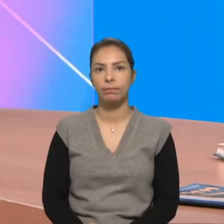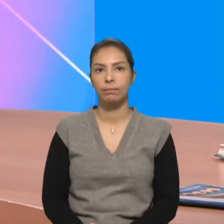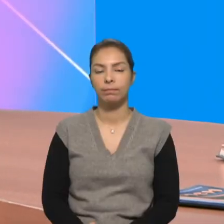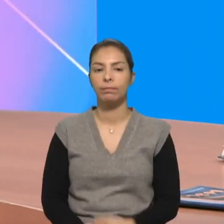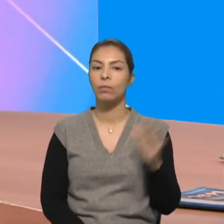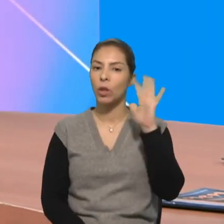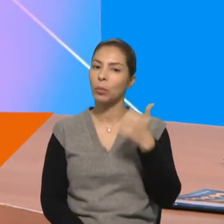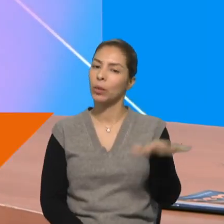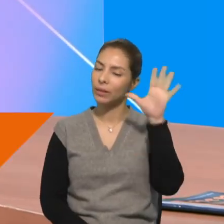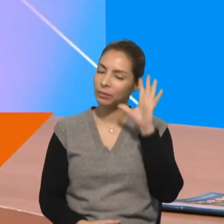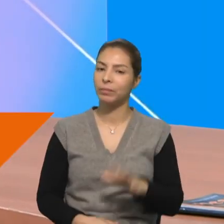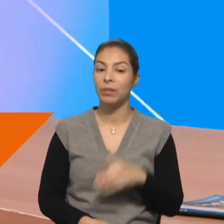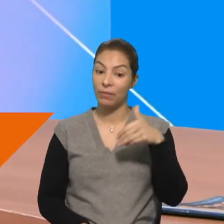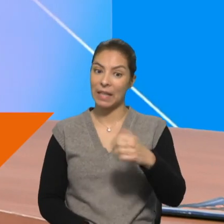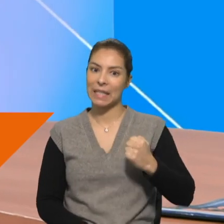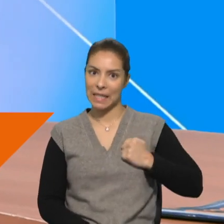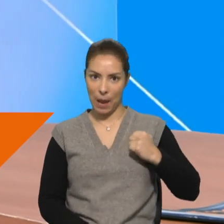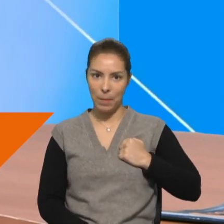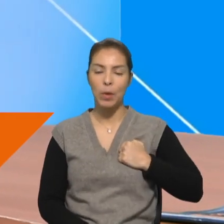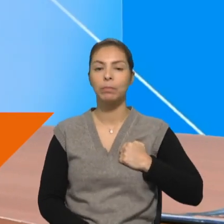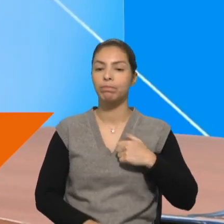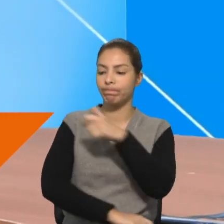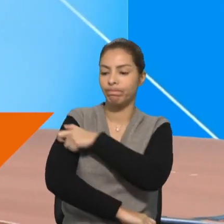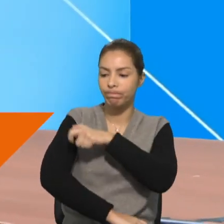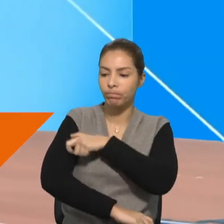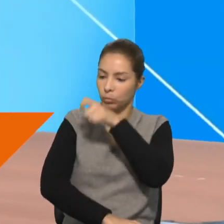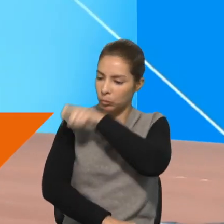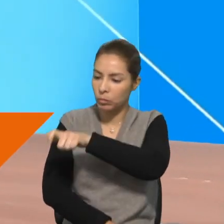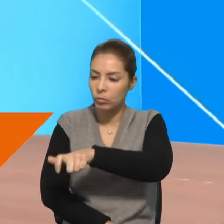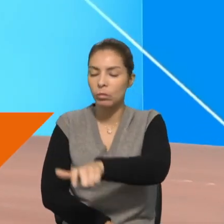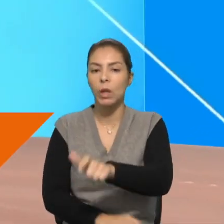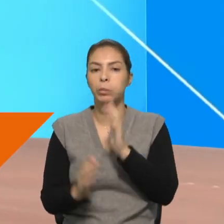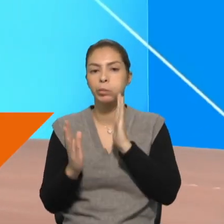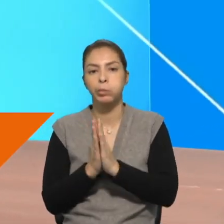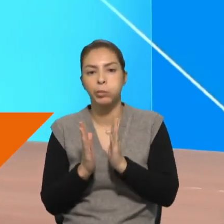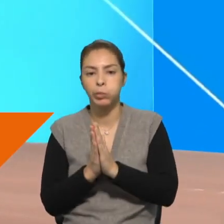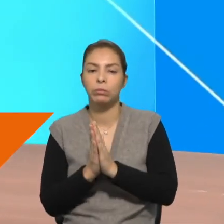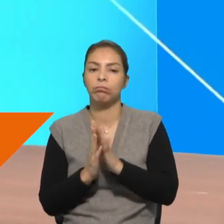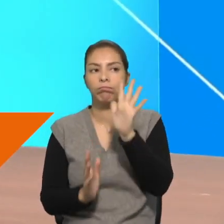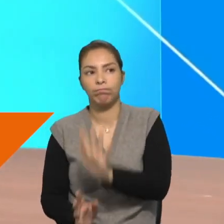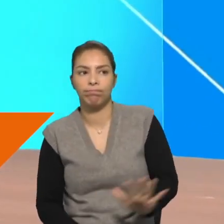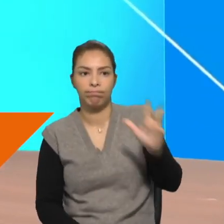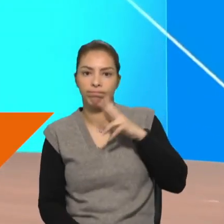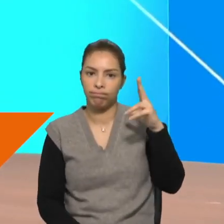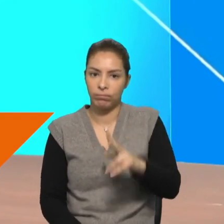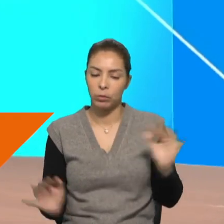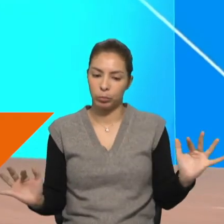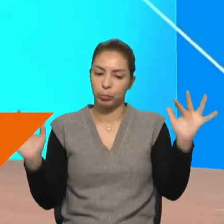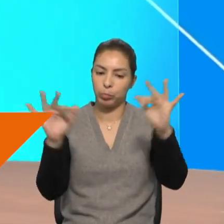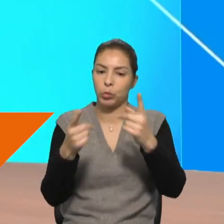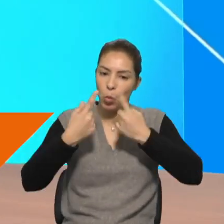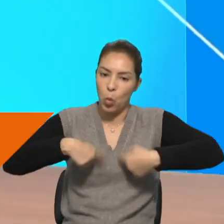Olá, uma boa tarde. É já este sábado que representantes das dioceses em Portugal se reúnem para a Assembleia